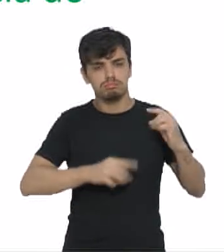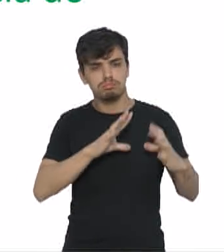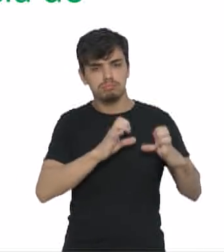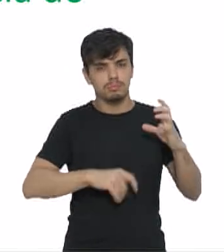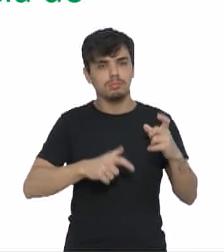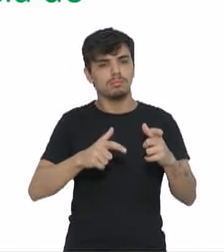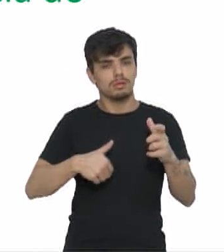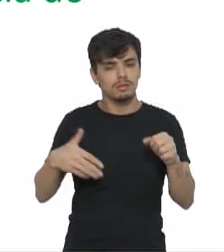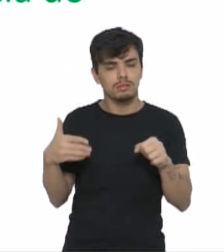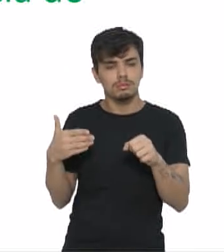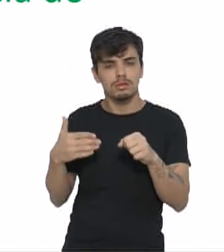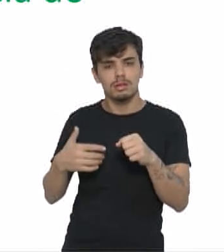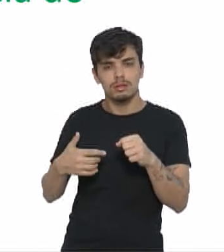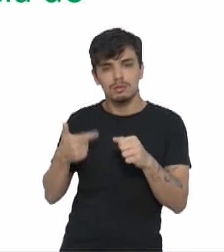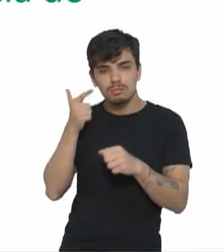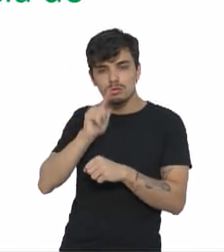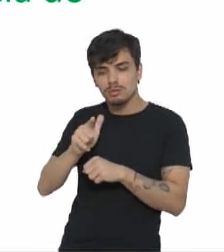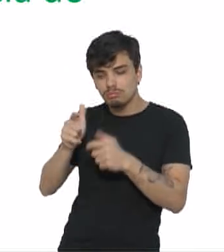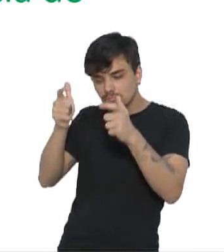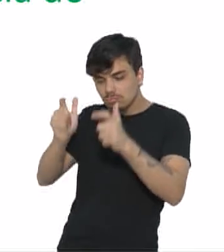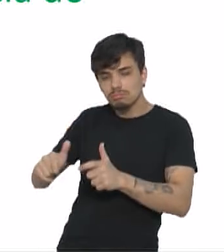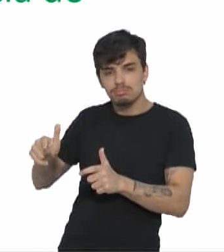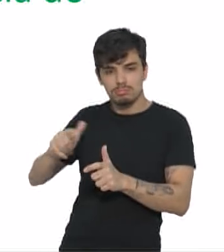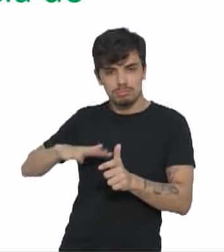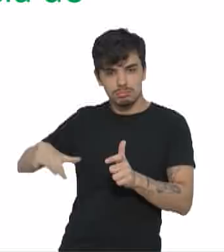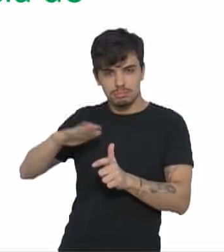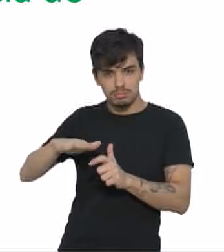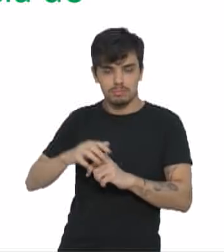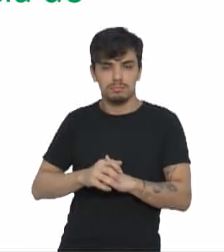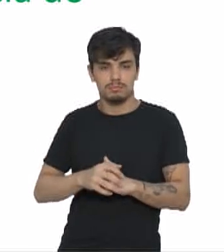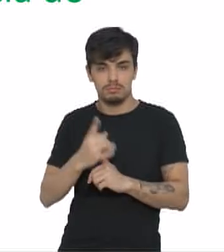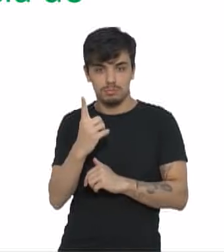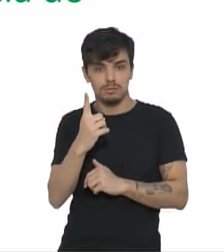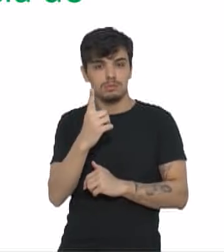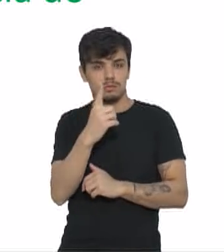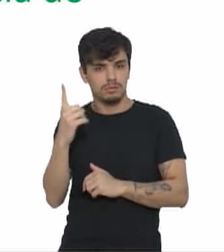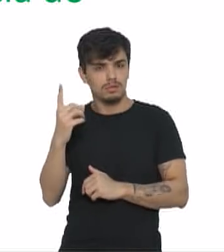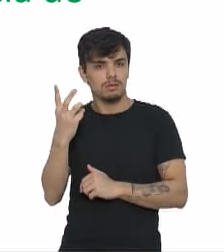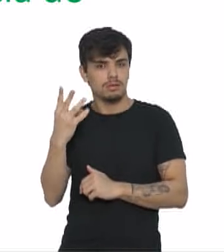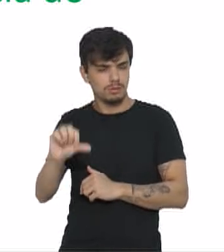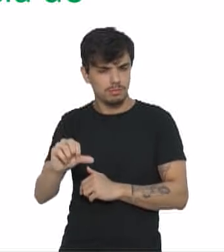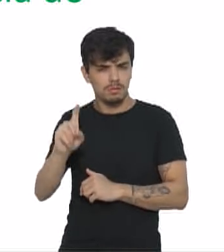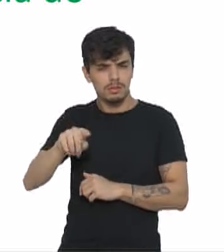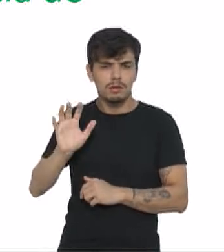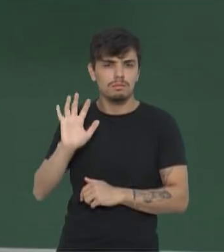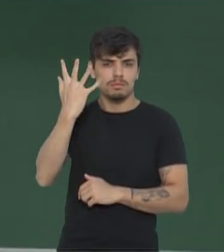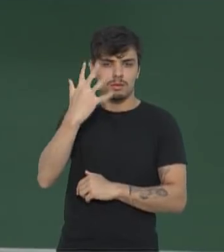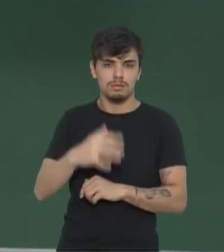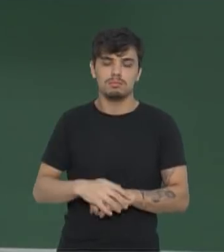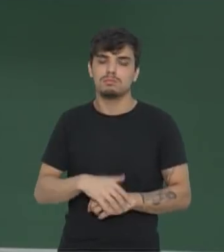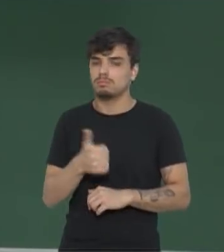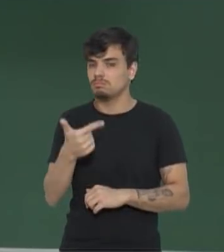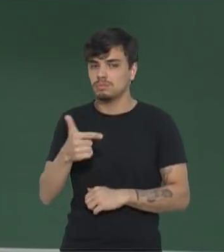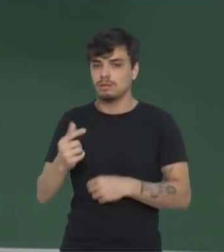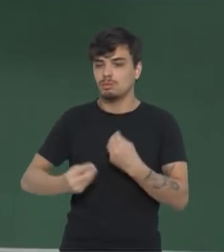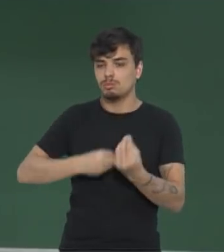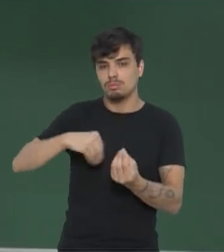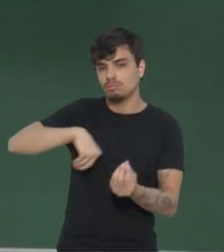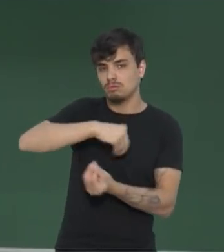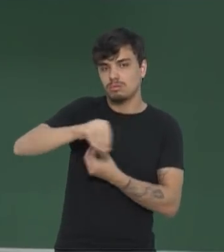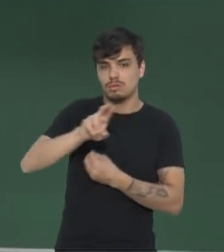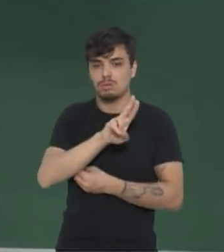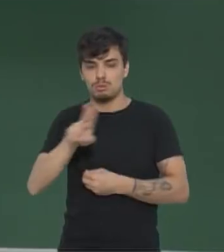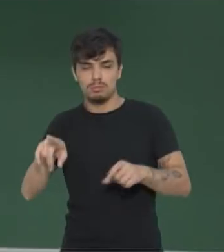pela emancipação do condado portucalense em 1139. Então são fatos, isso é um fato, não tem como mudar a data, o nome